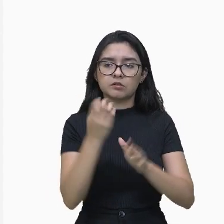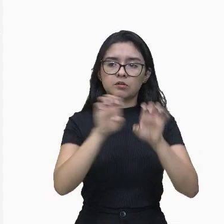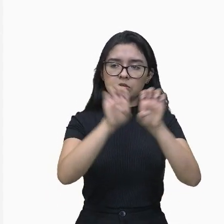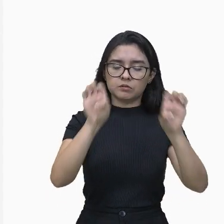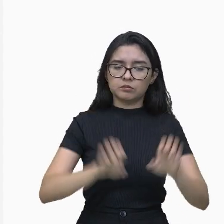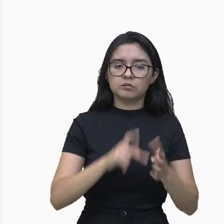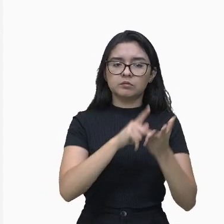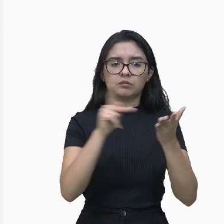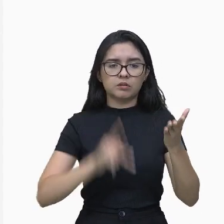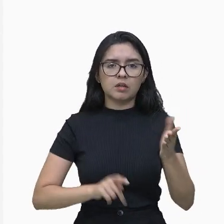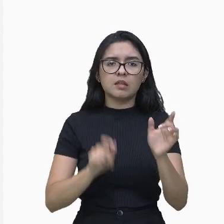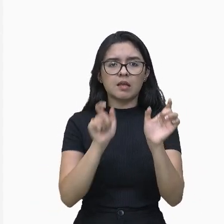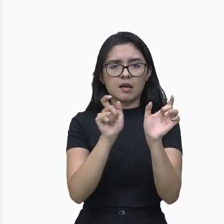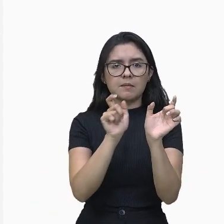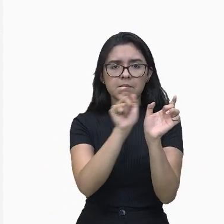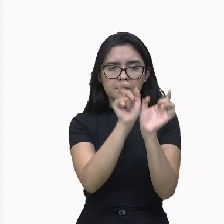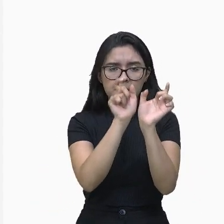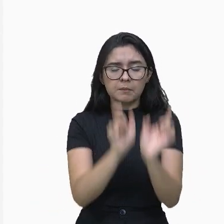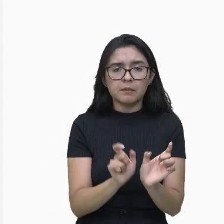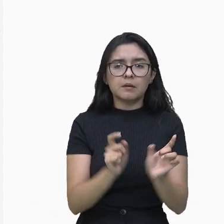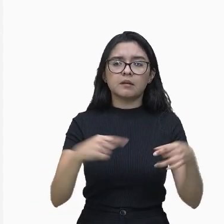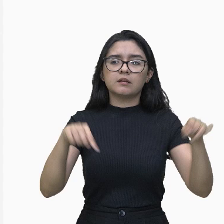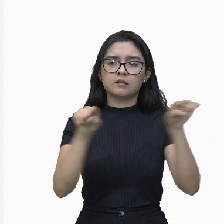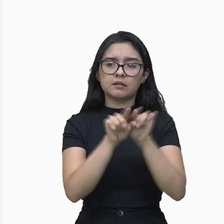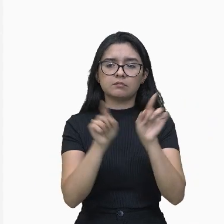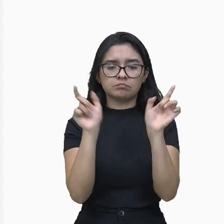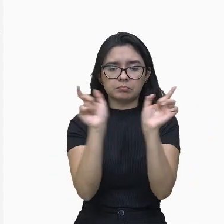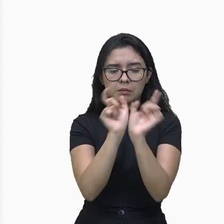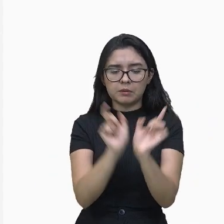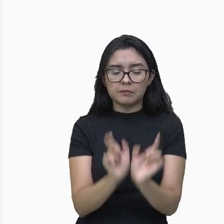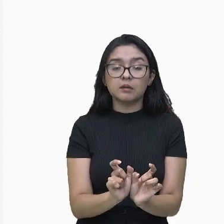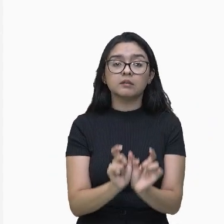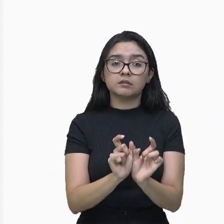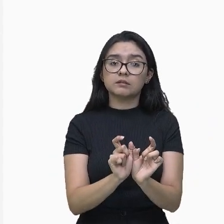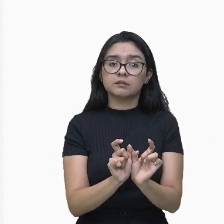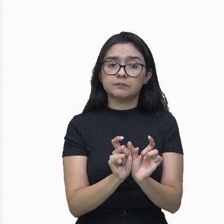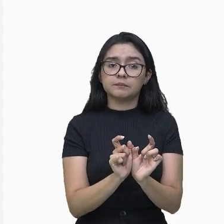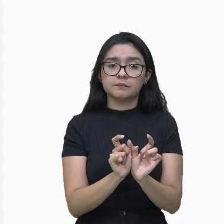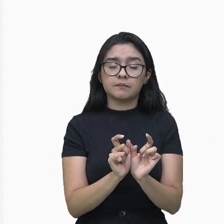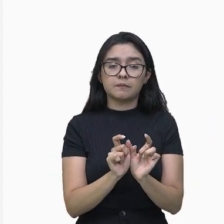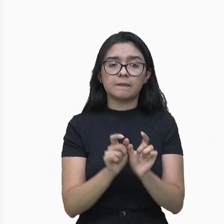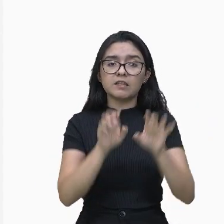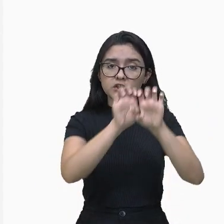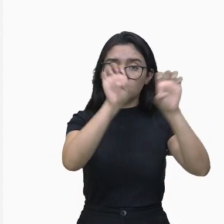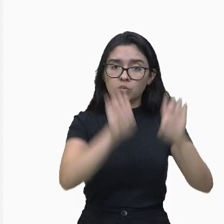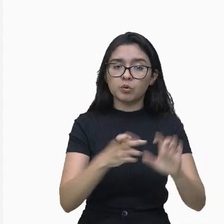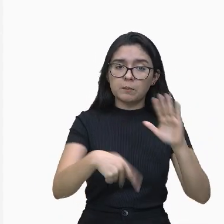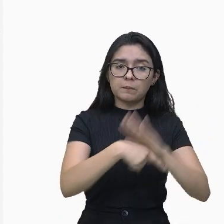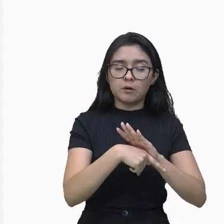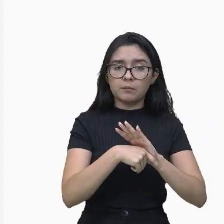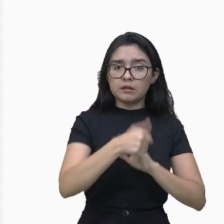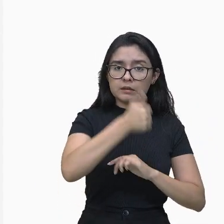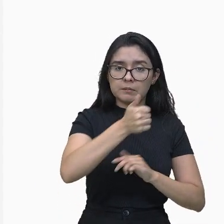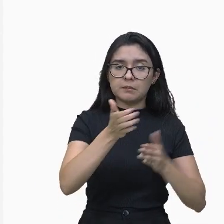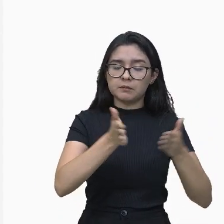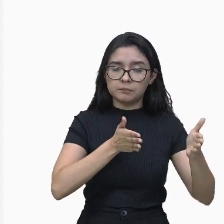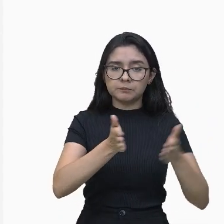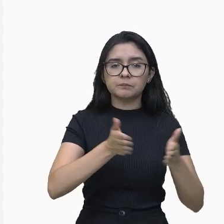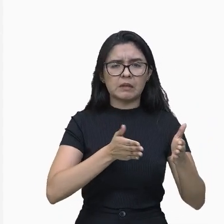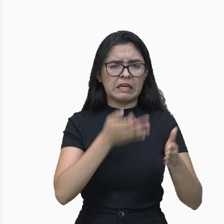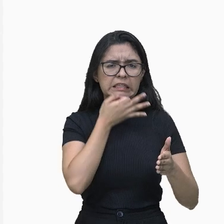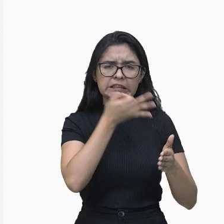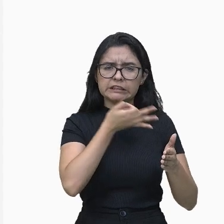certinha de sílabas poéticas certo percebe que essas formas fixas que eram combatidas eram